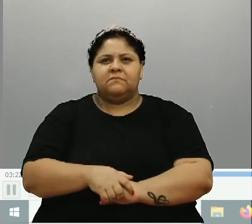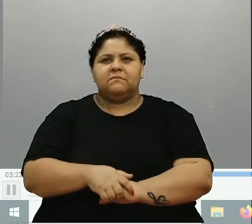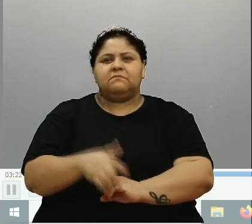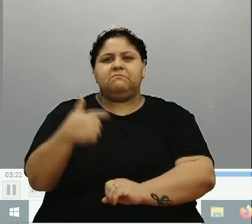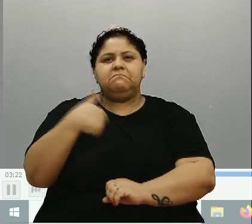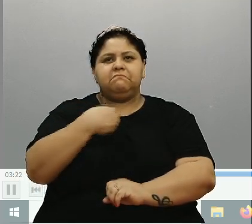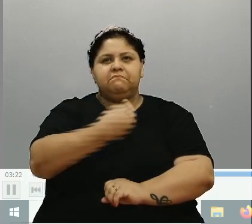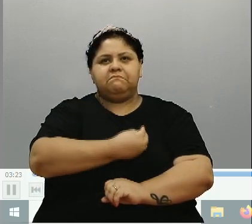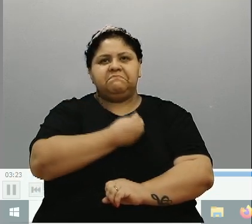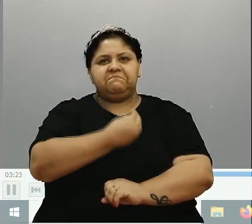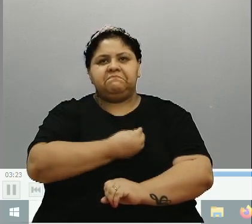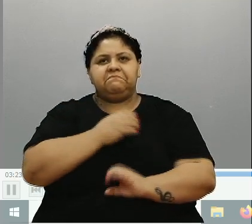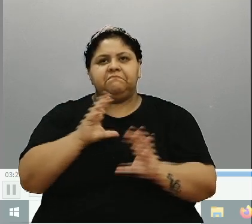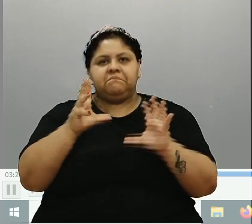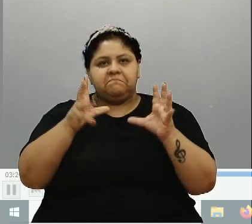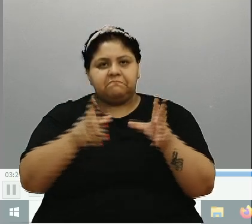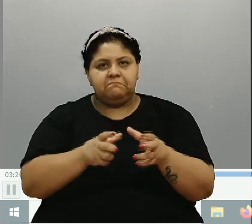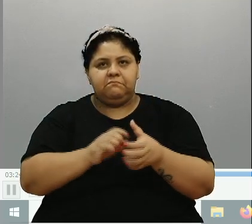vida inteira